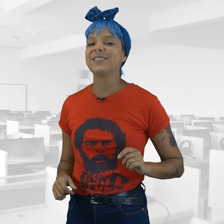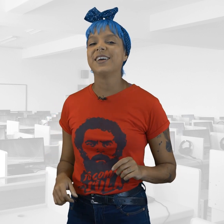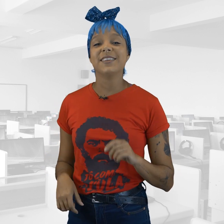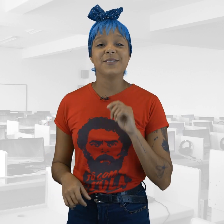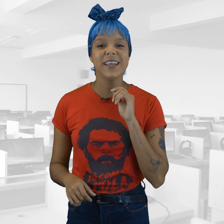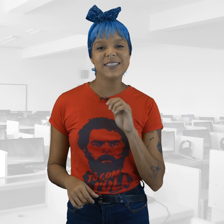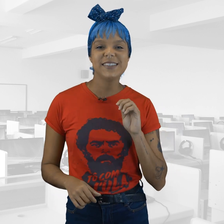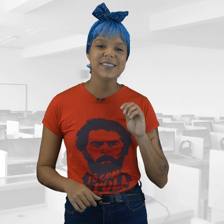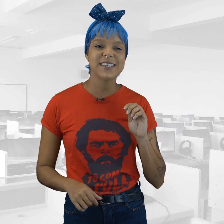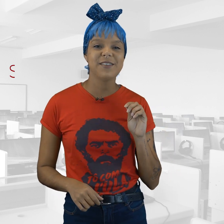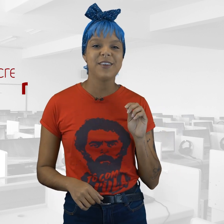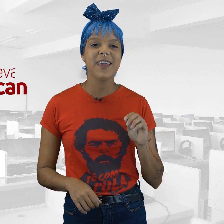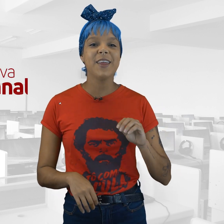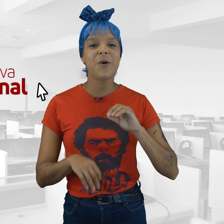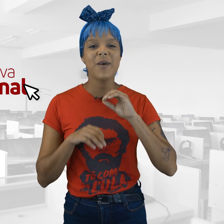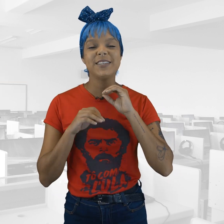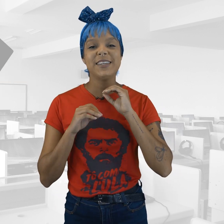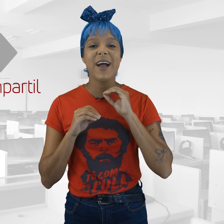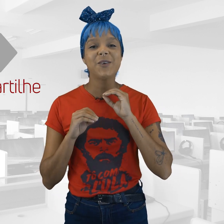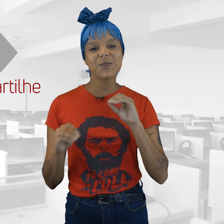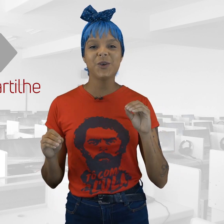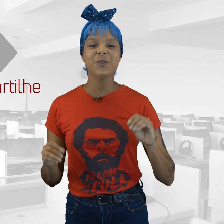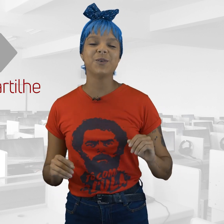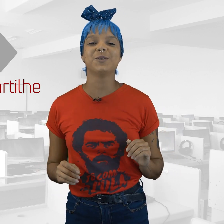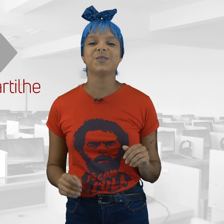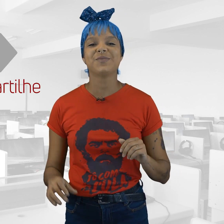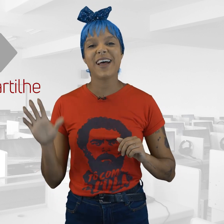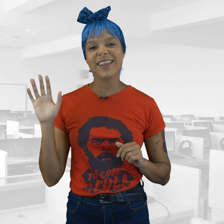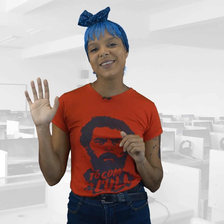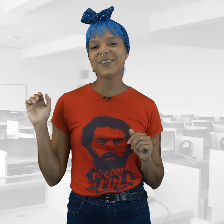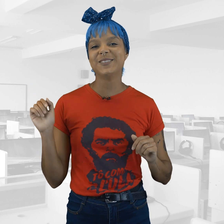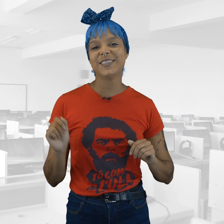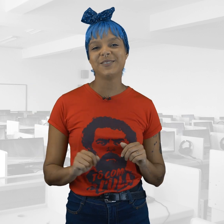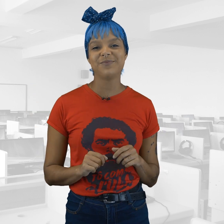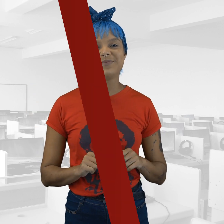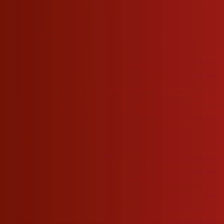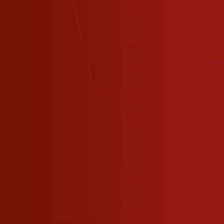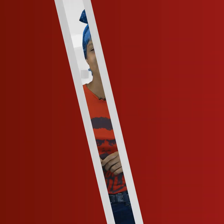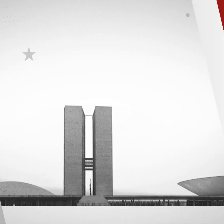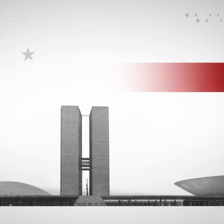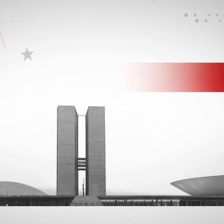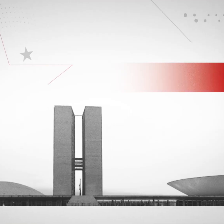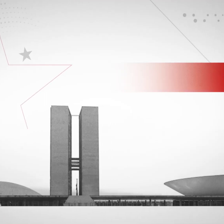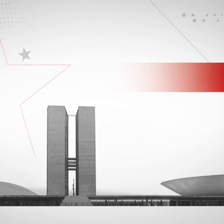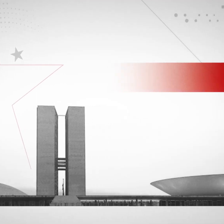Fica ligado, não deixe de se inscrever e compartilhar com todo mundo. Até segunda!